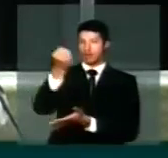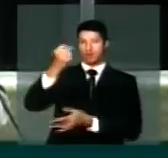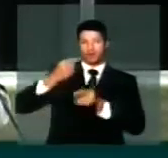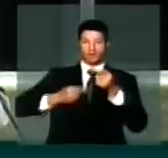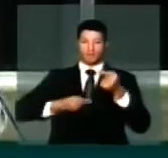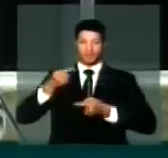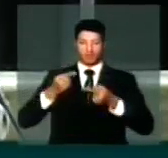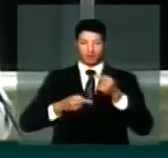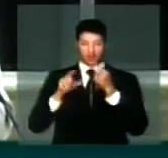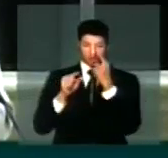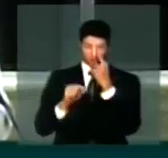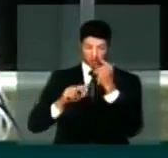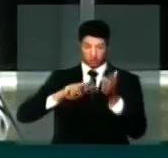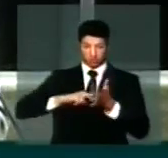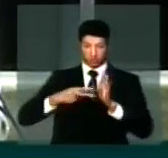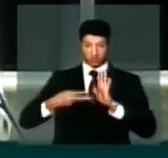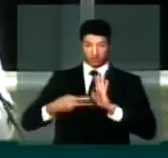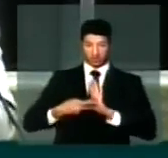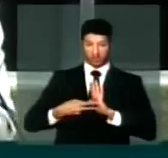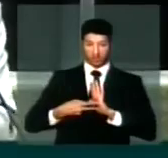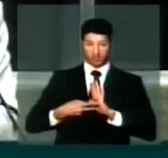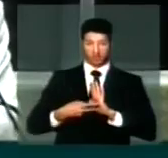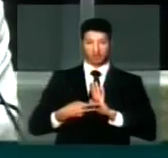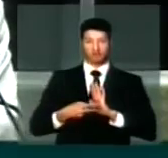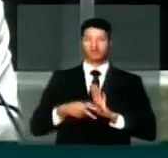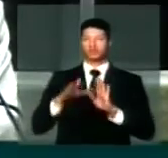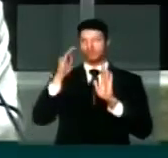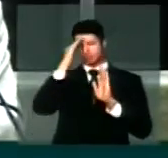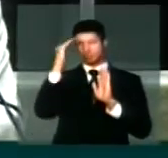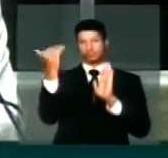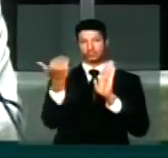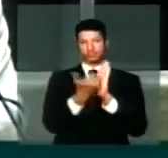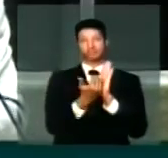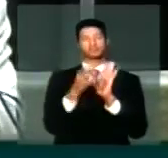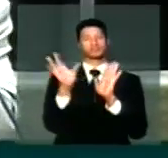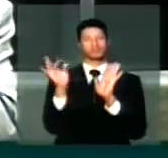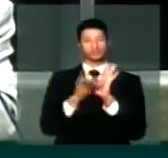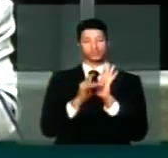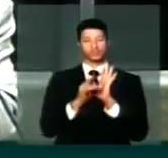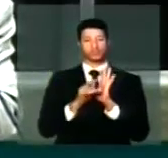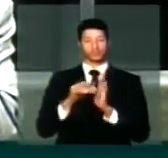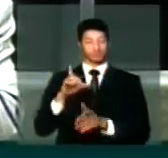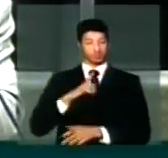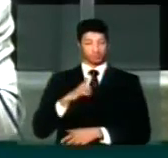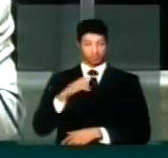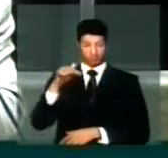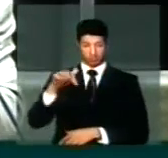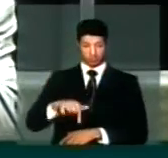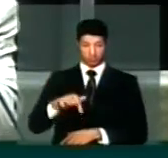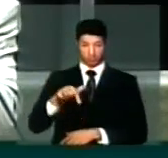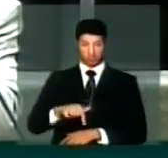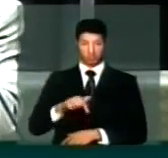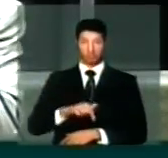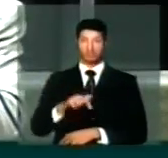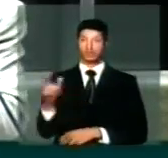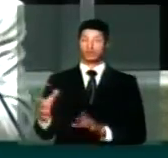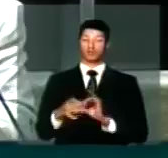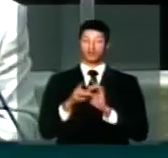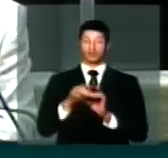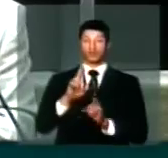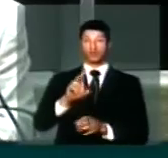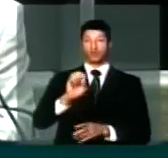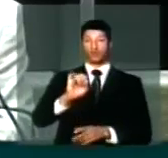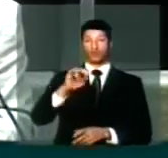política. E isso significa, concretamente, termos aqui, numa